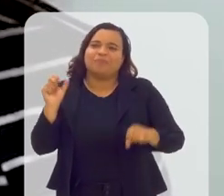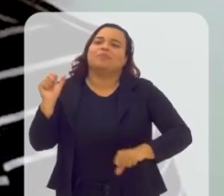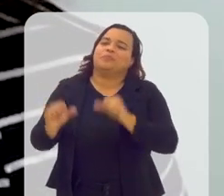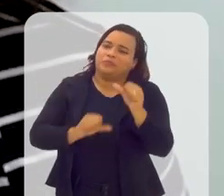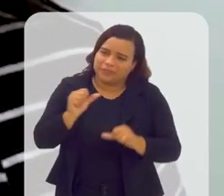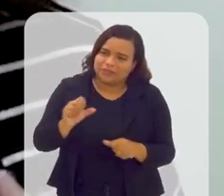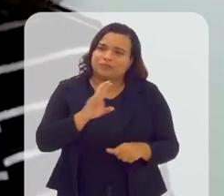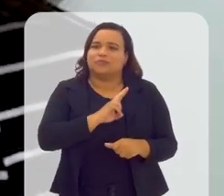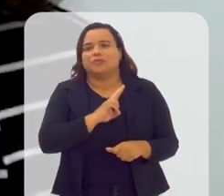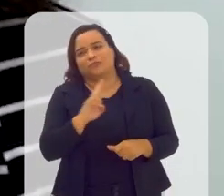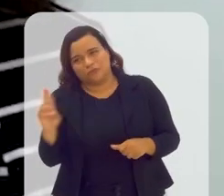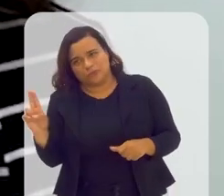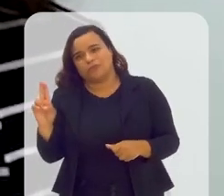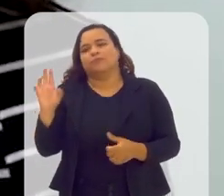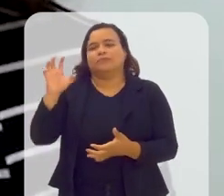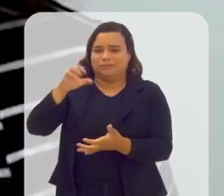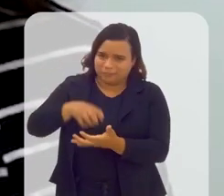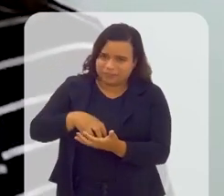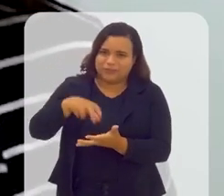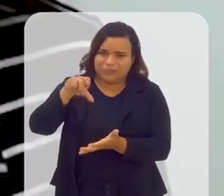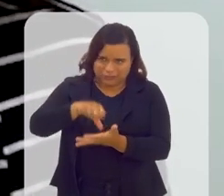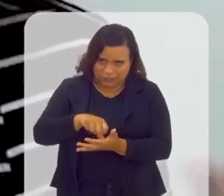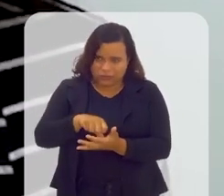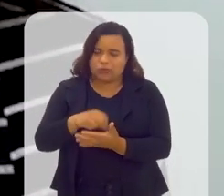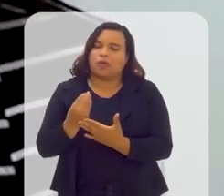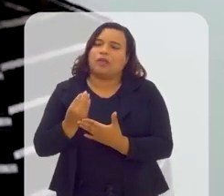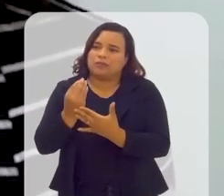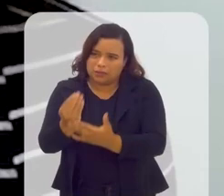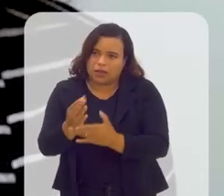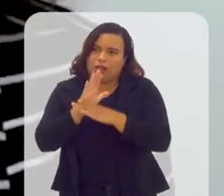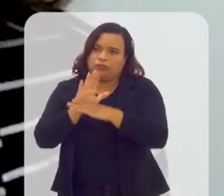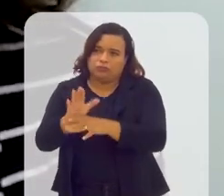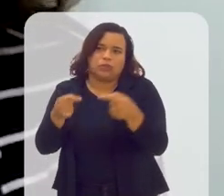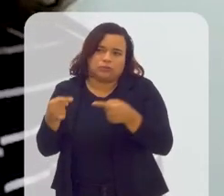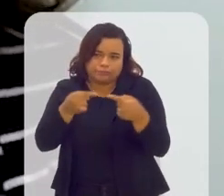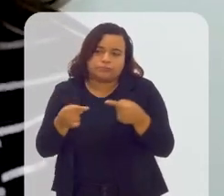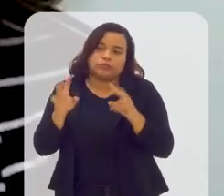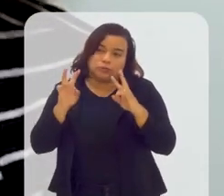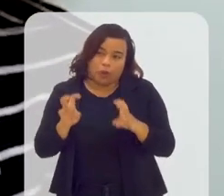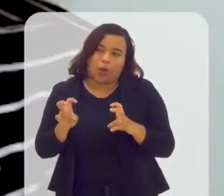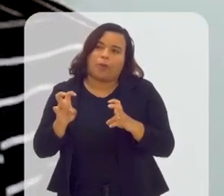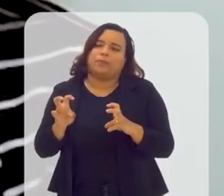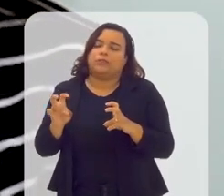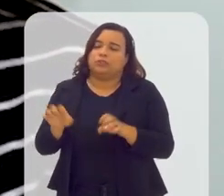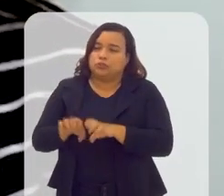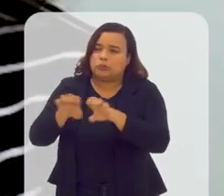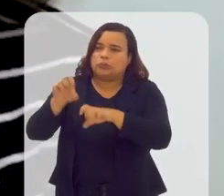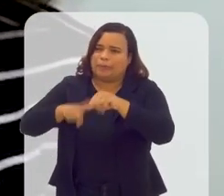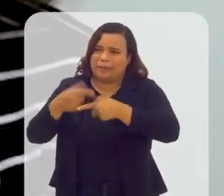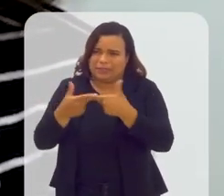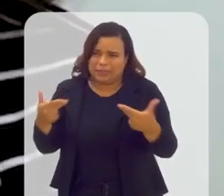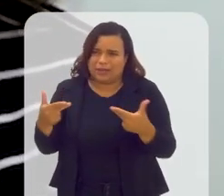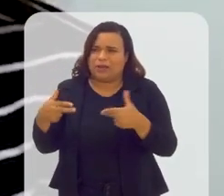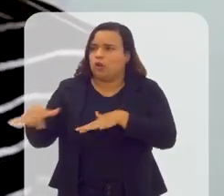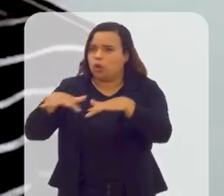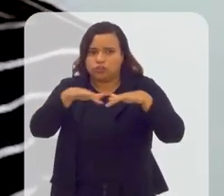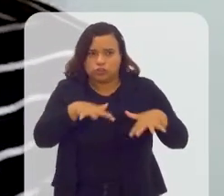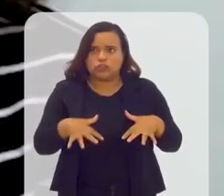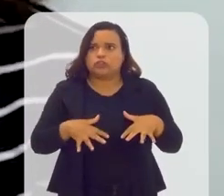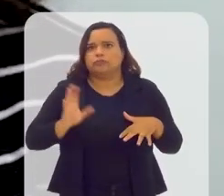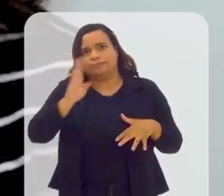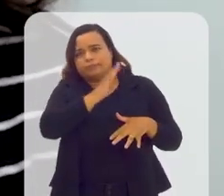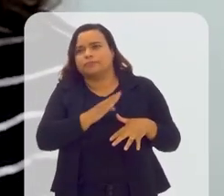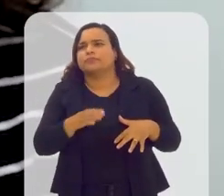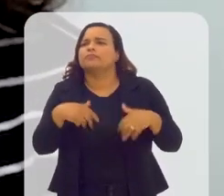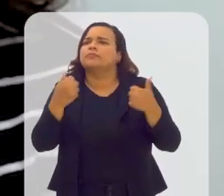essa questão da mudança do nome da Câmara Setorial justamente para poder abrigar essa discussão sobre logística e infraestrutura, né,